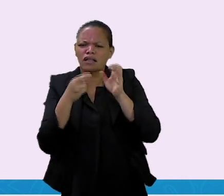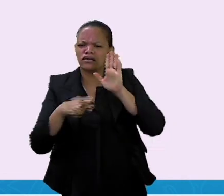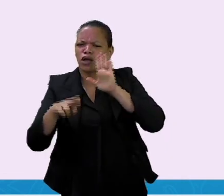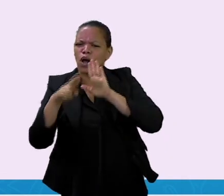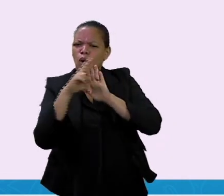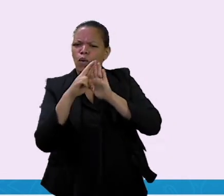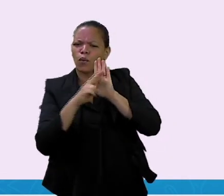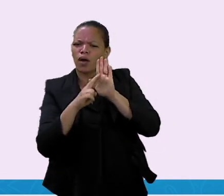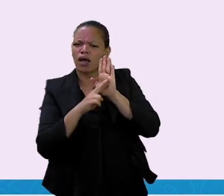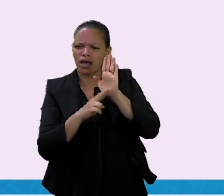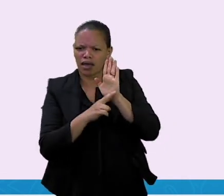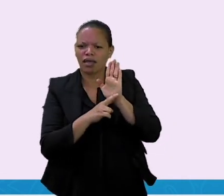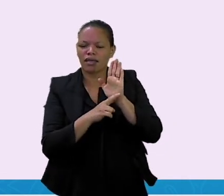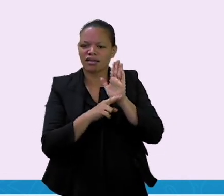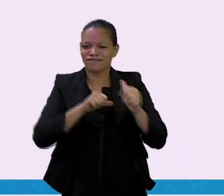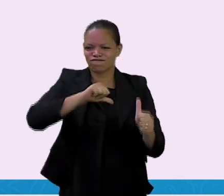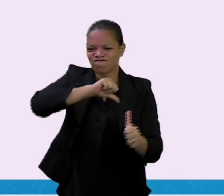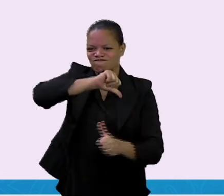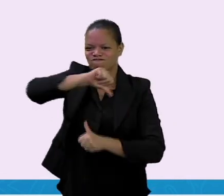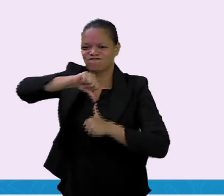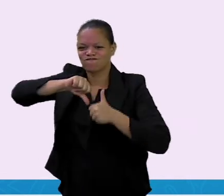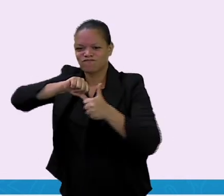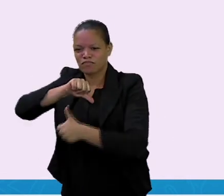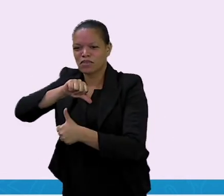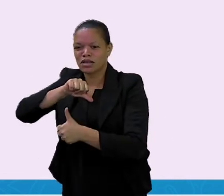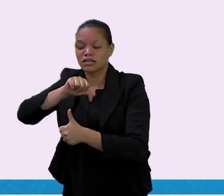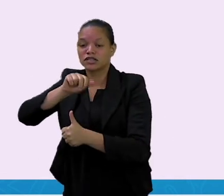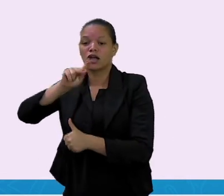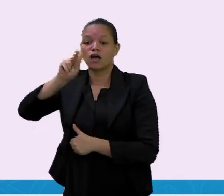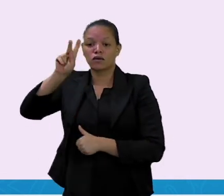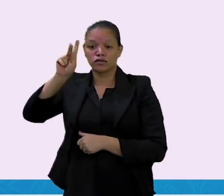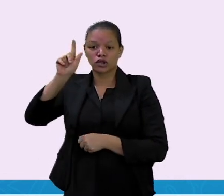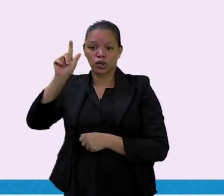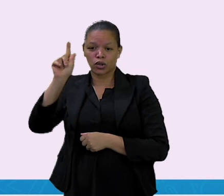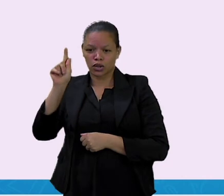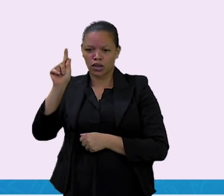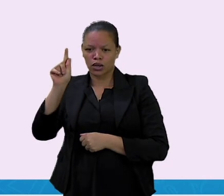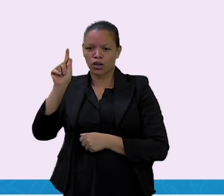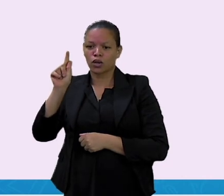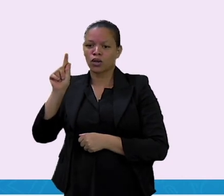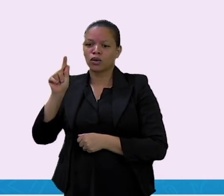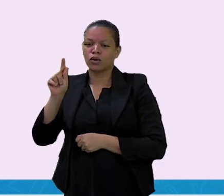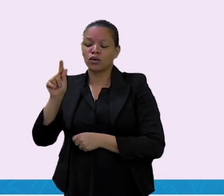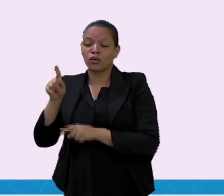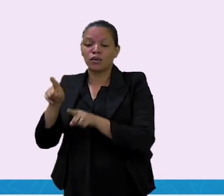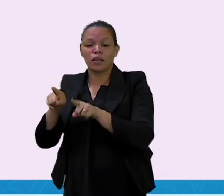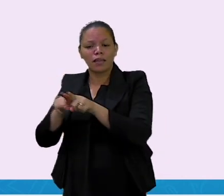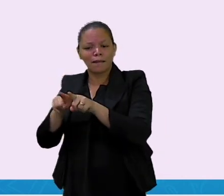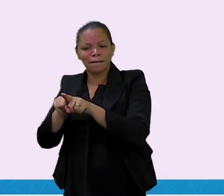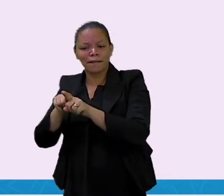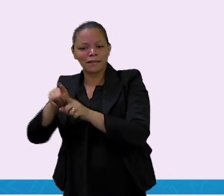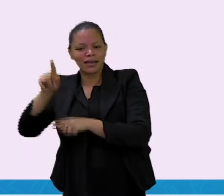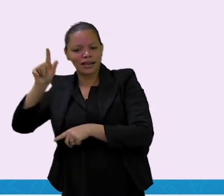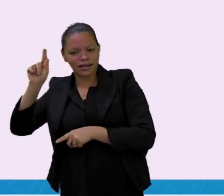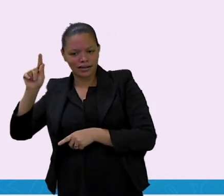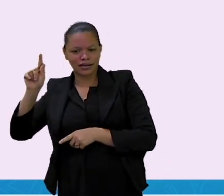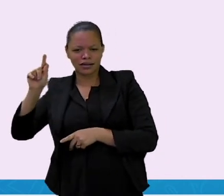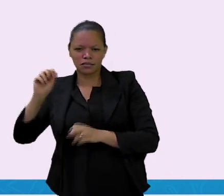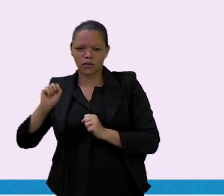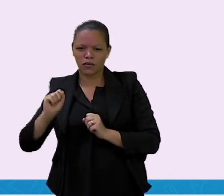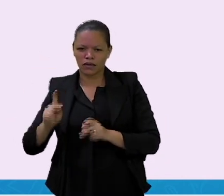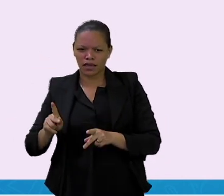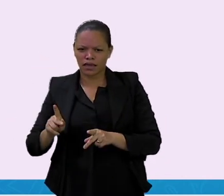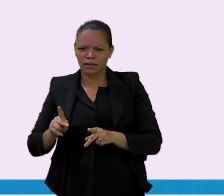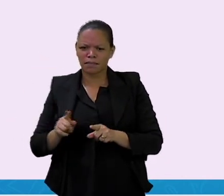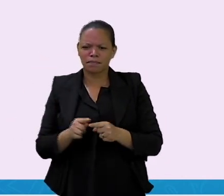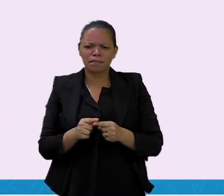do quilo para a grama, da grama para o quilo ou para os submúltiplos que aqui se encontram. Então, agora responda, depois